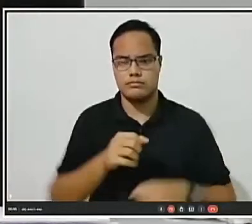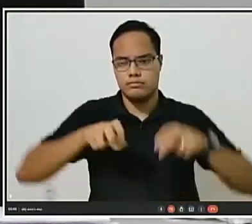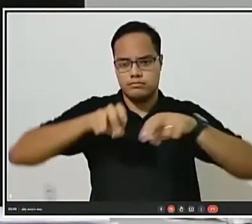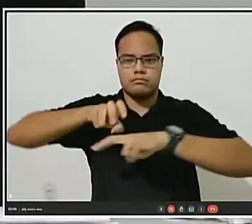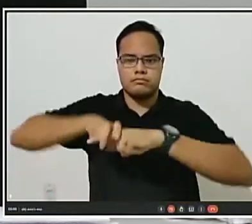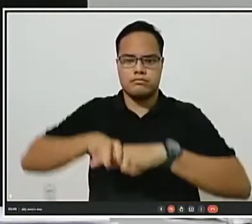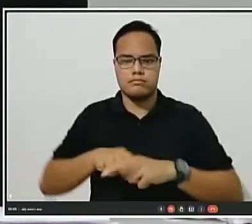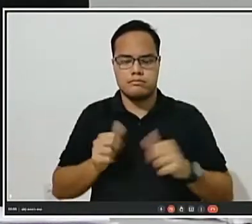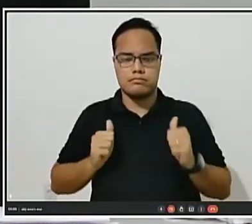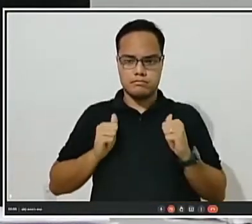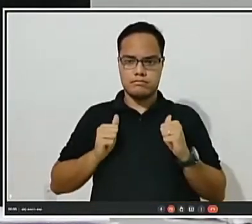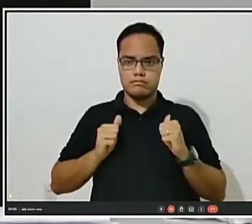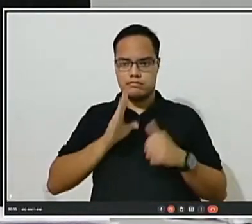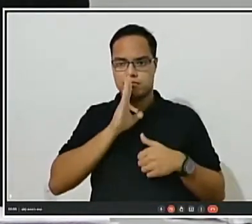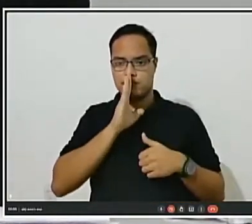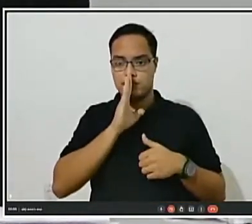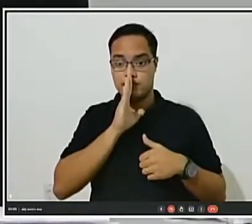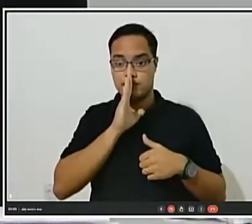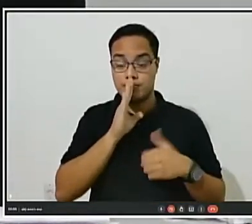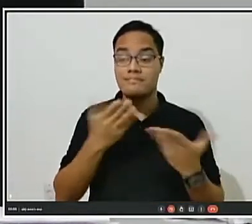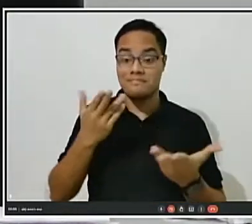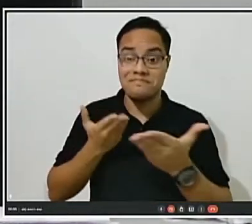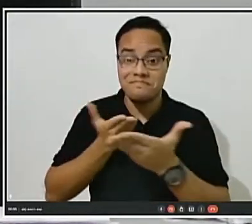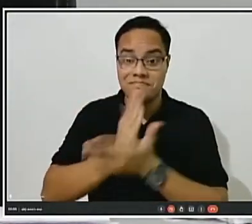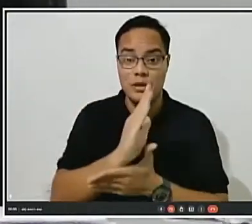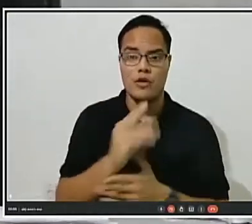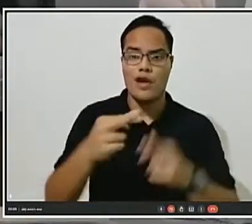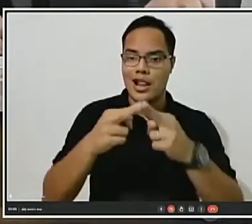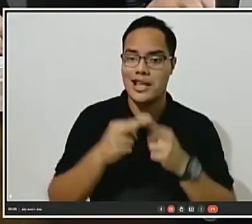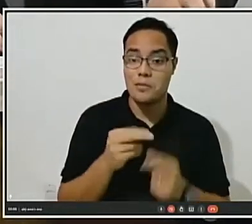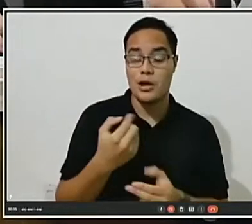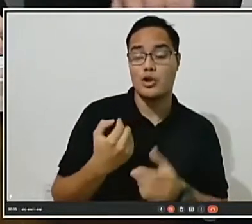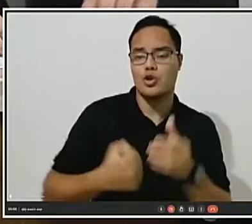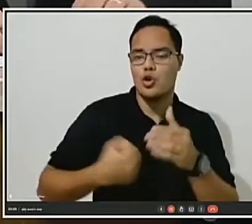Aprovado. Requerimento de número 11 de 2022.